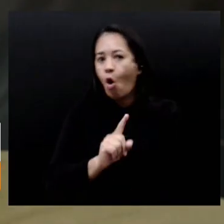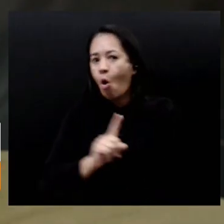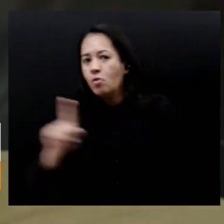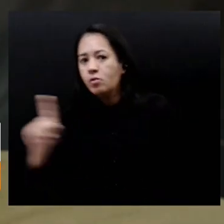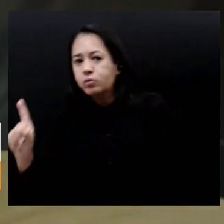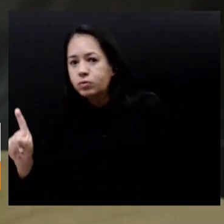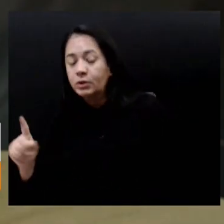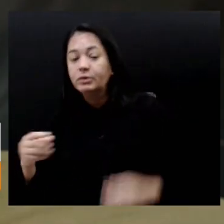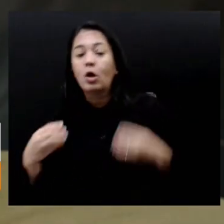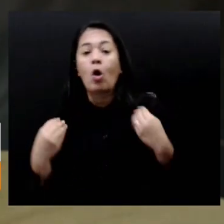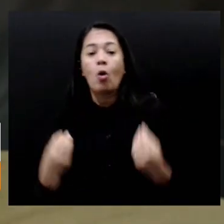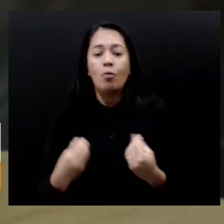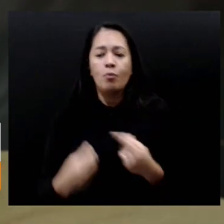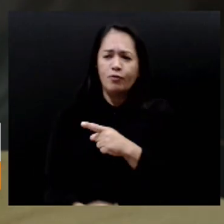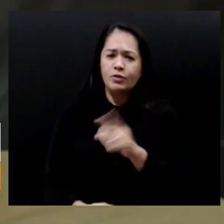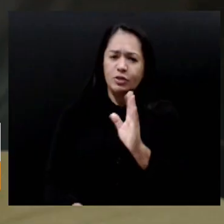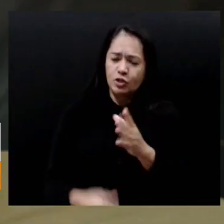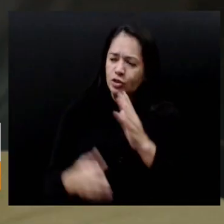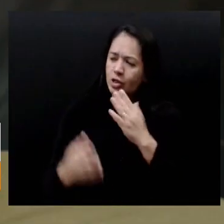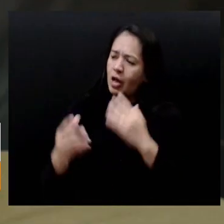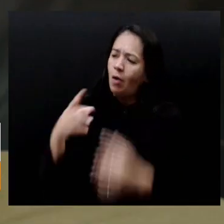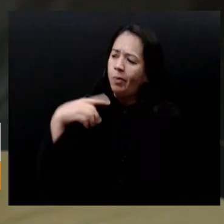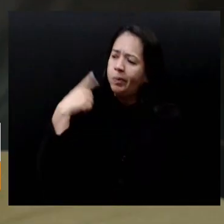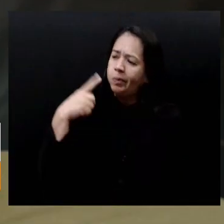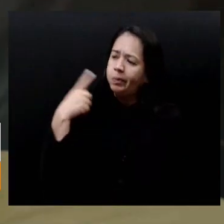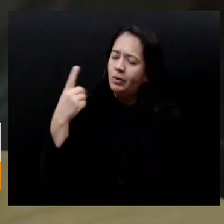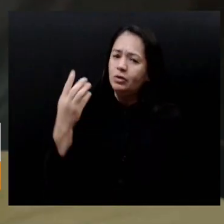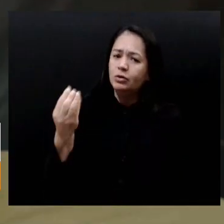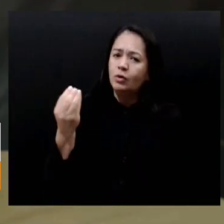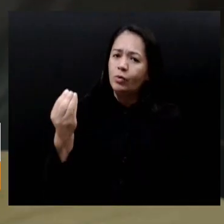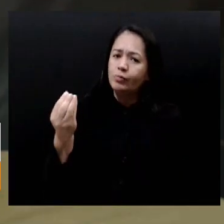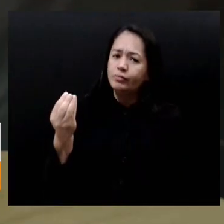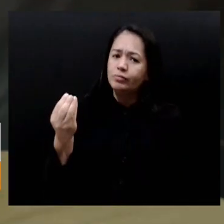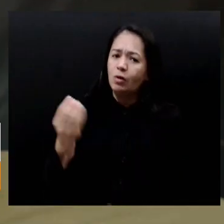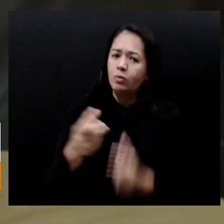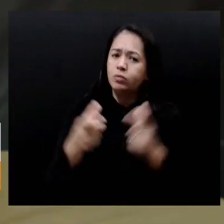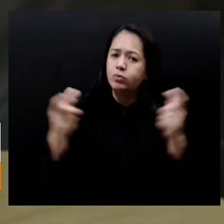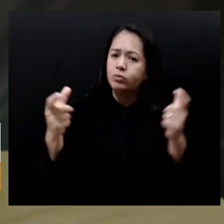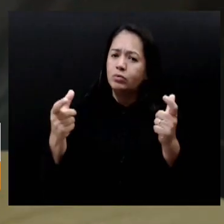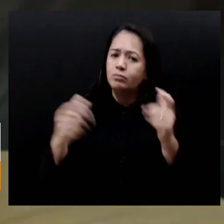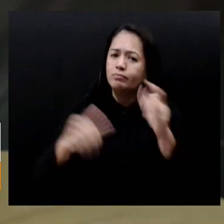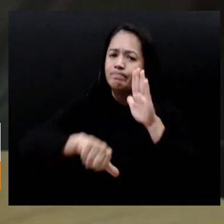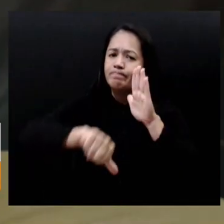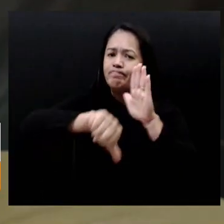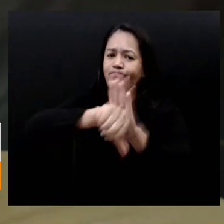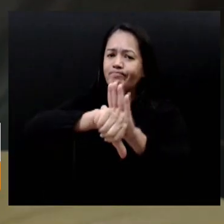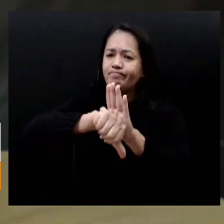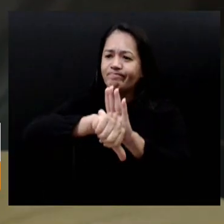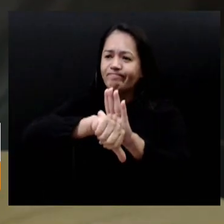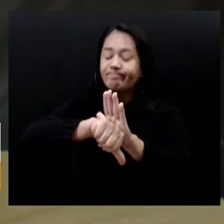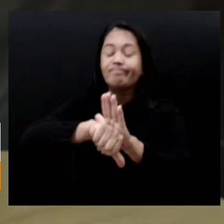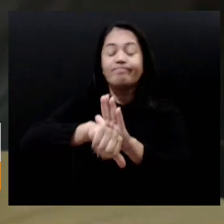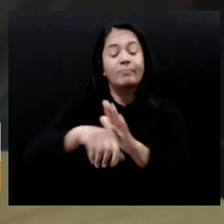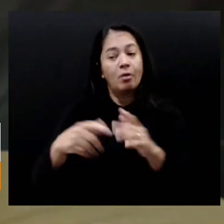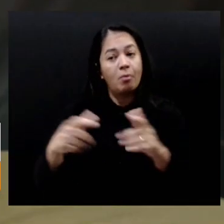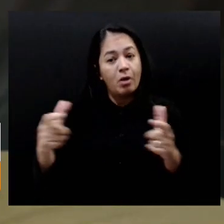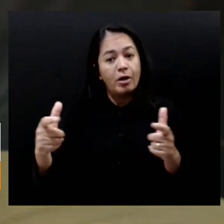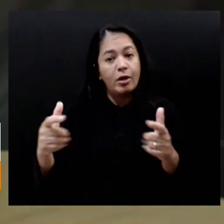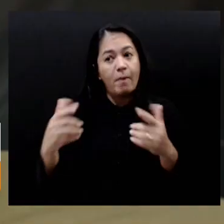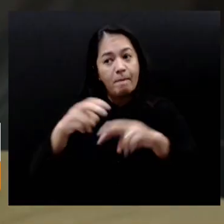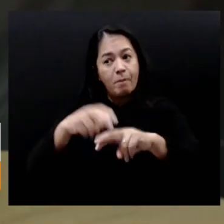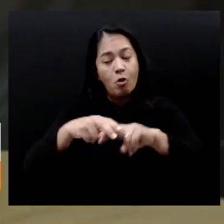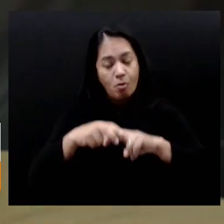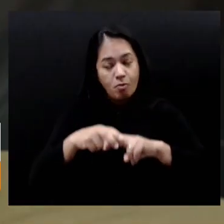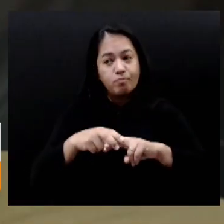é advogado criminal, a maioria dos crimes, eles vêm mediante esse tipo